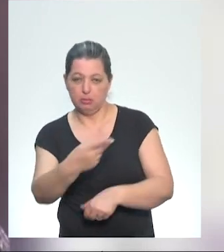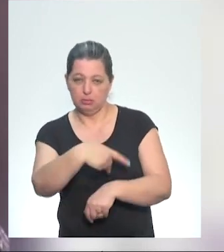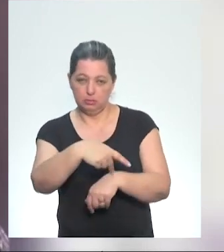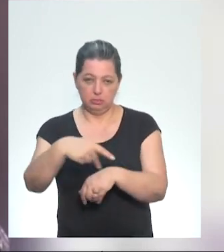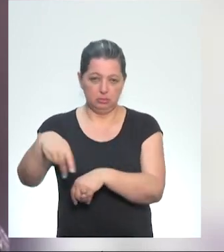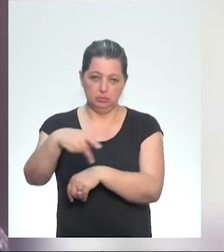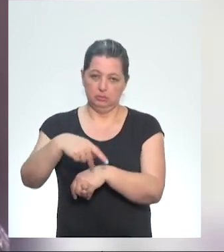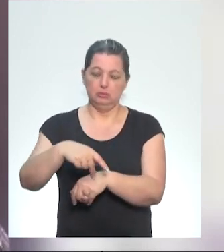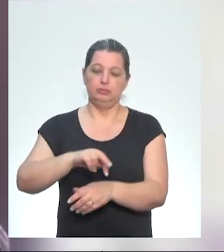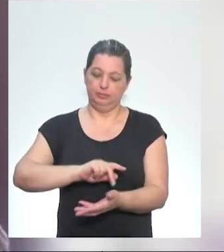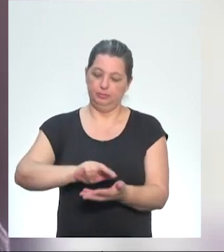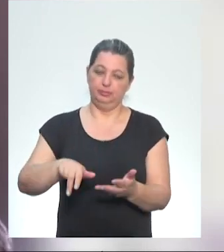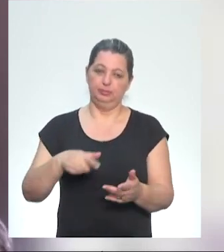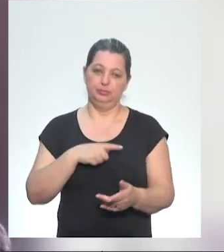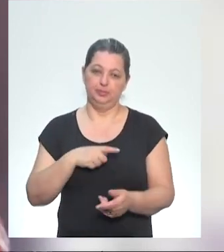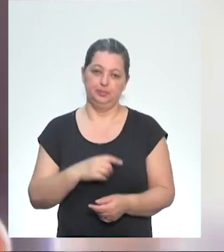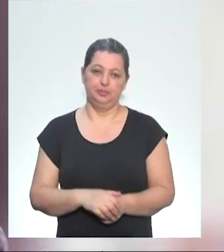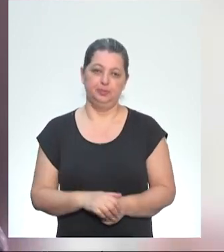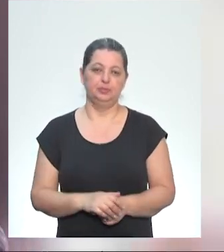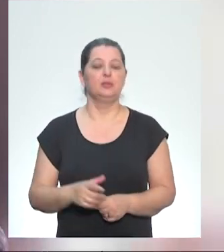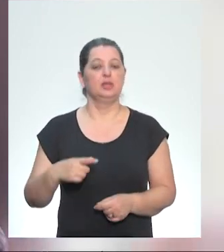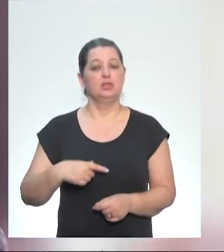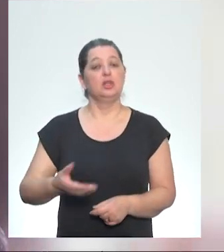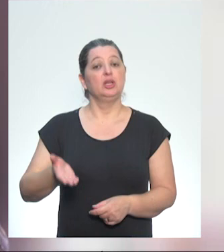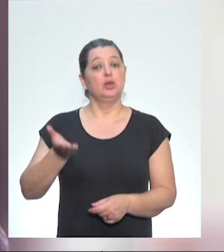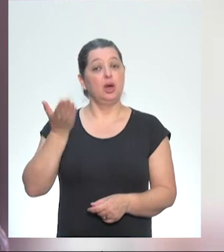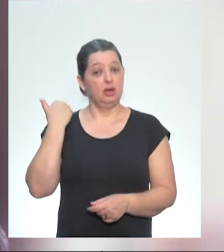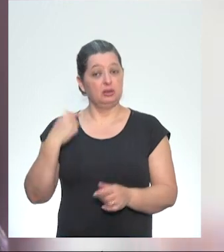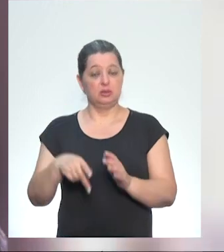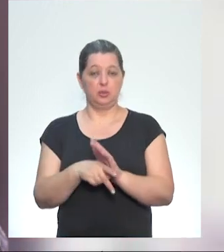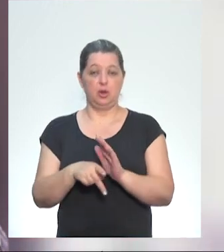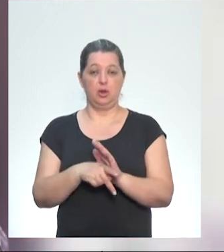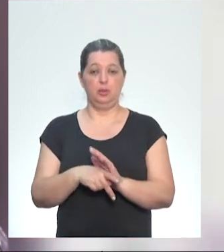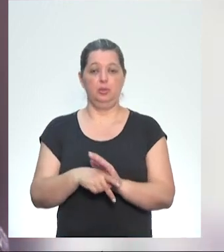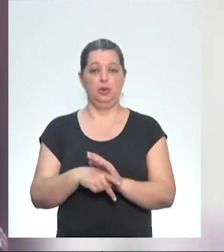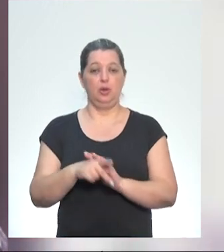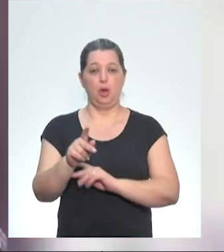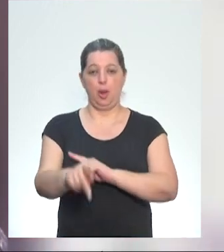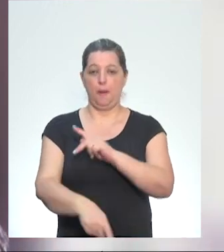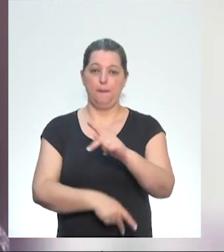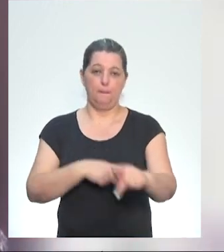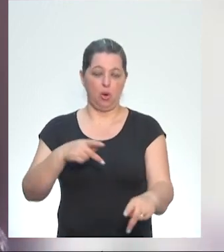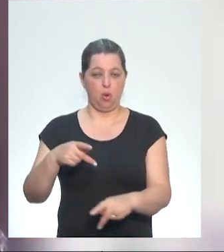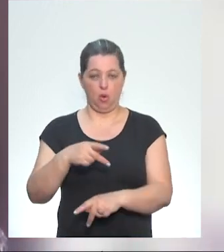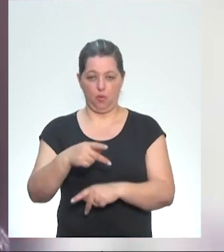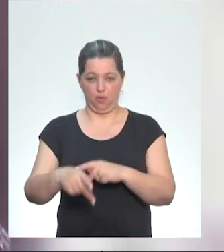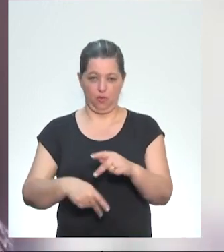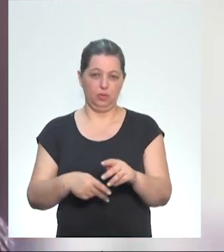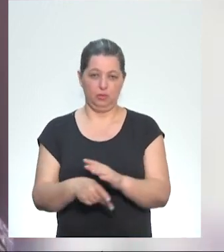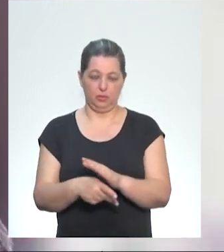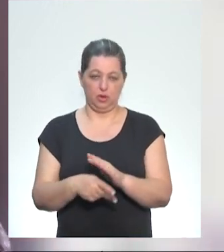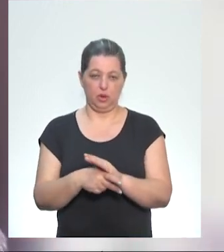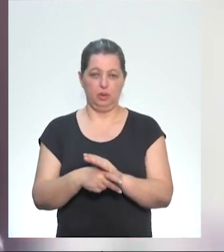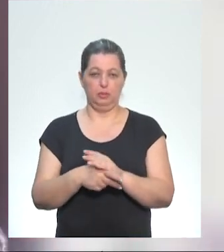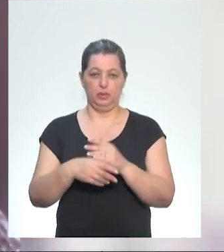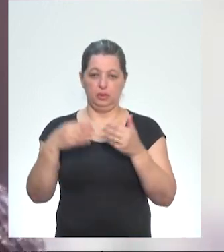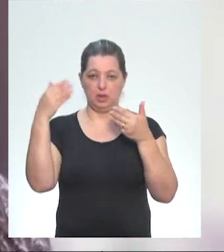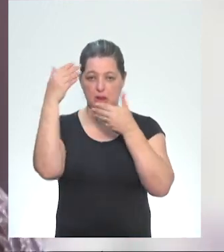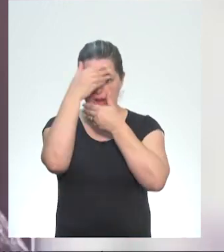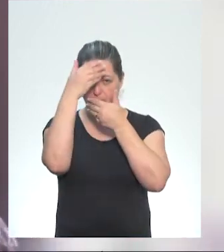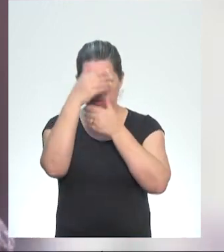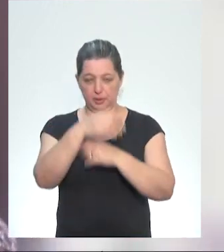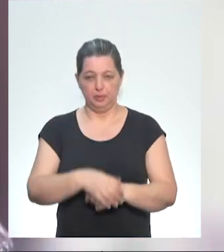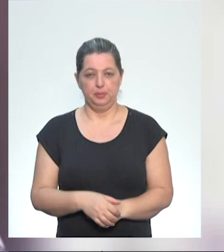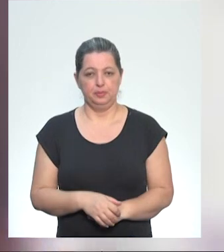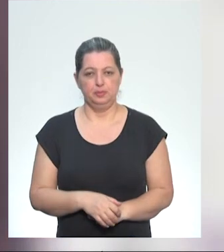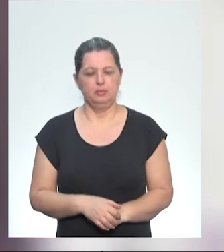Mas tinha toda uma história de antes dos árabes, já que a gente está com um pouquinho mais de tempo, antes dos árabes, o